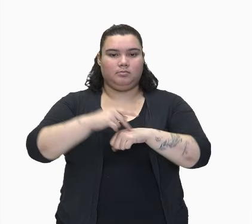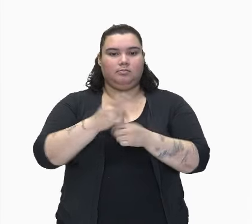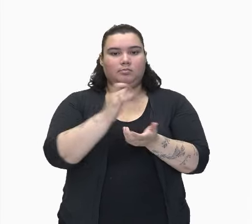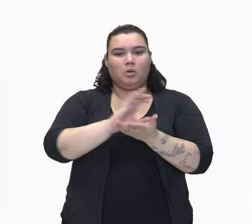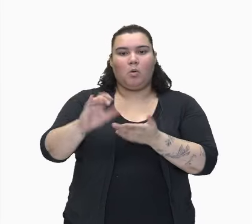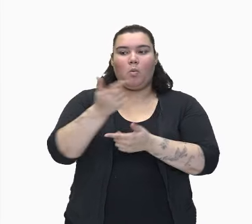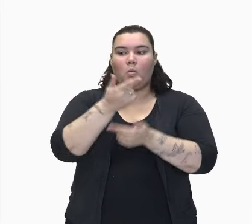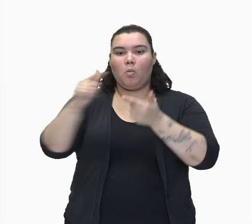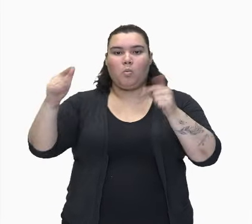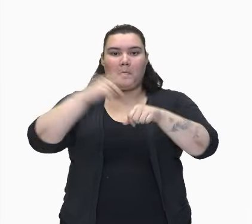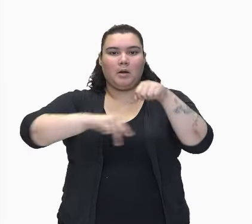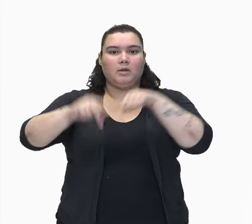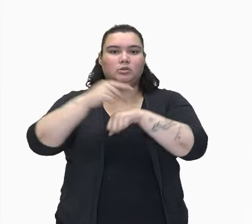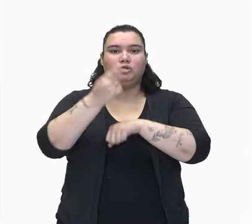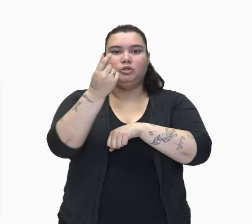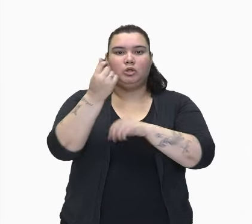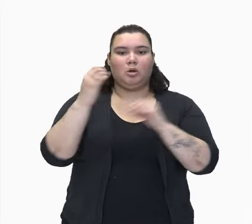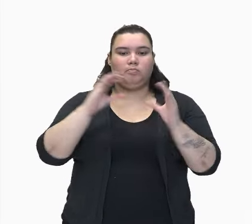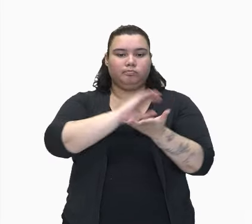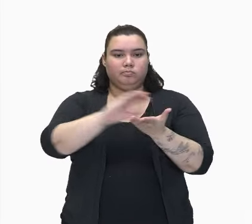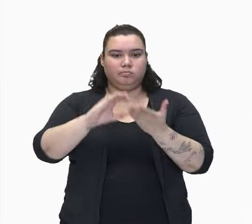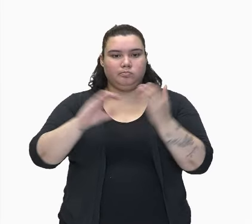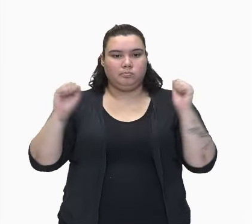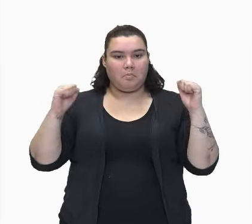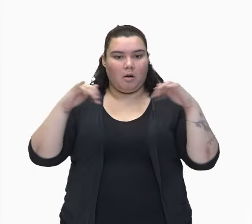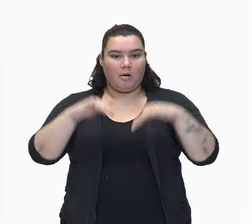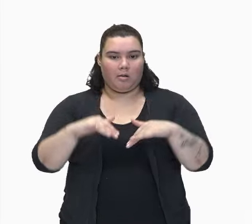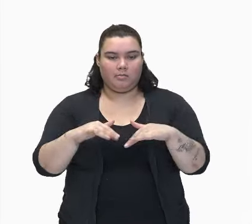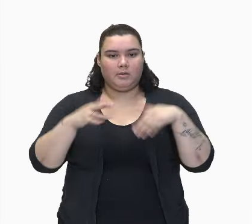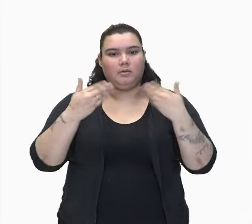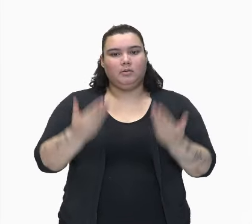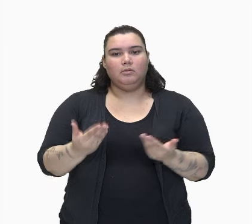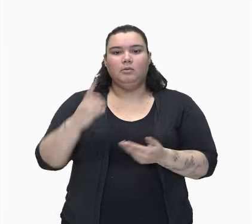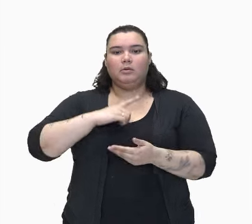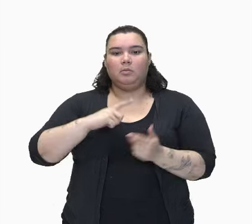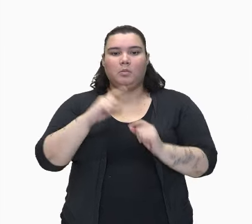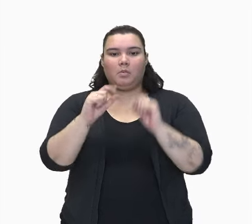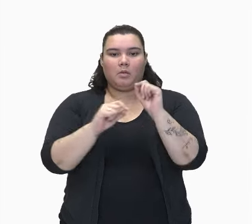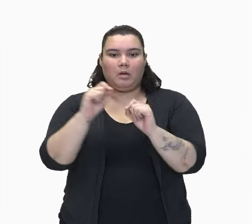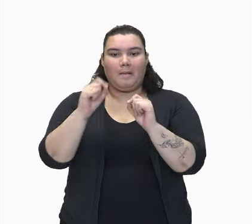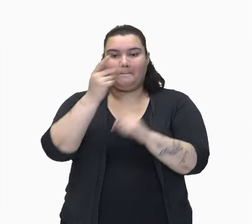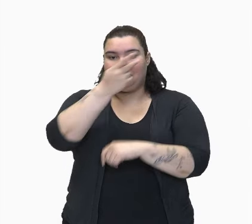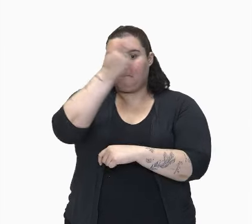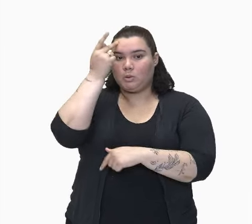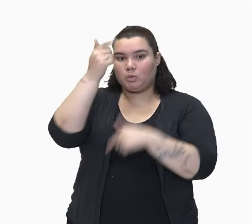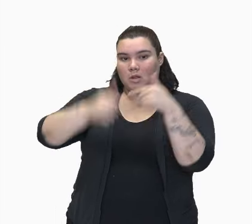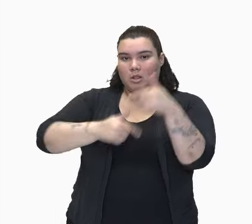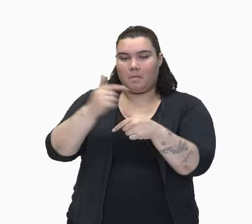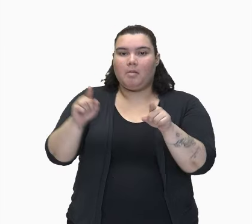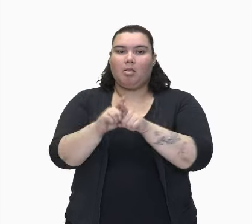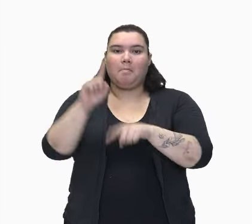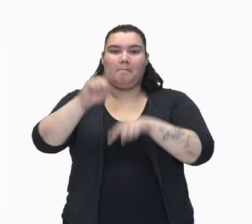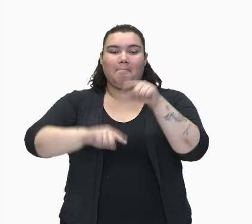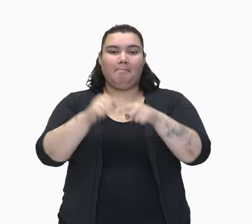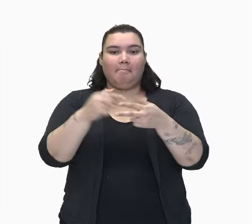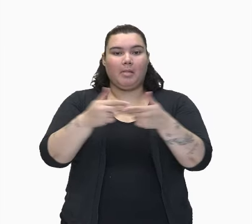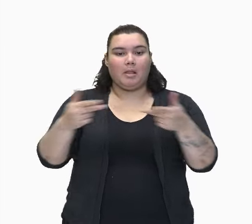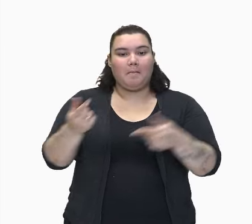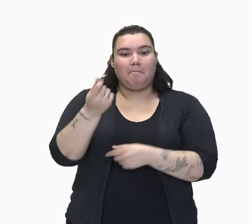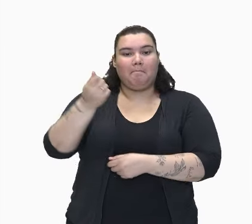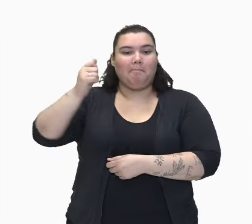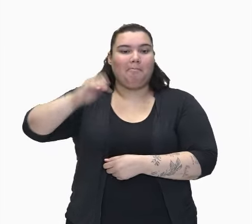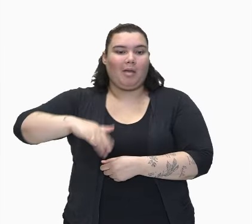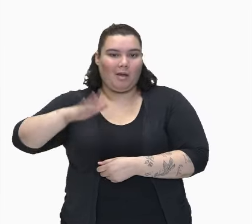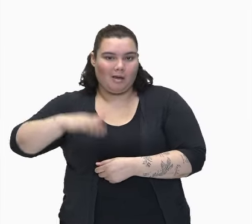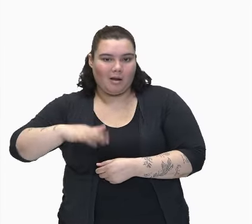outros países. Isso acabou atraindo, né, sendo atraído, na verdade, pela mão de obra e também pelas matérias-primas